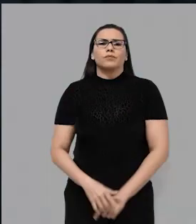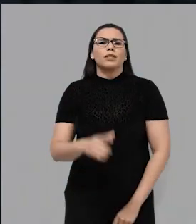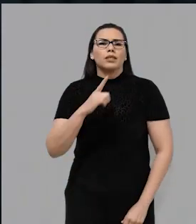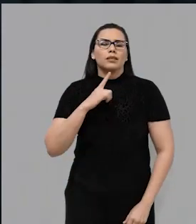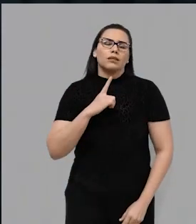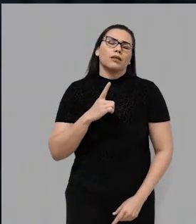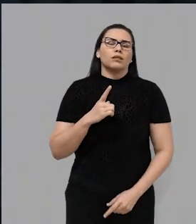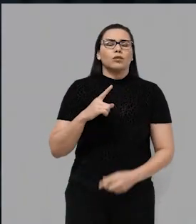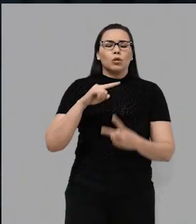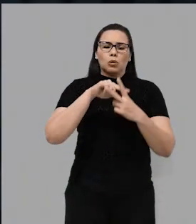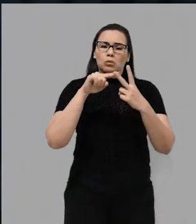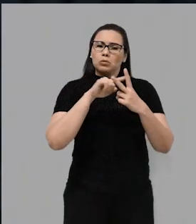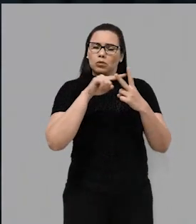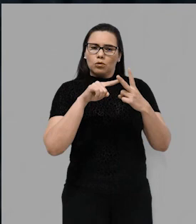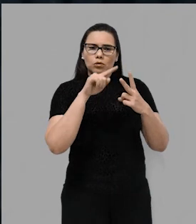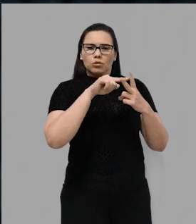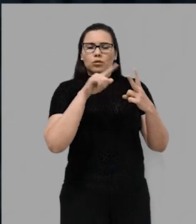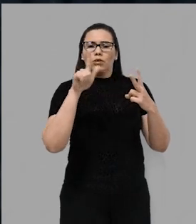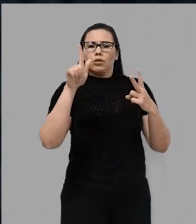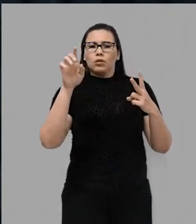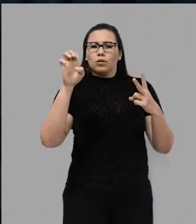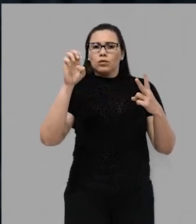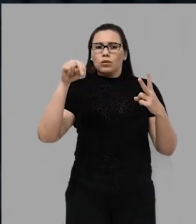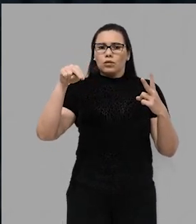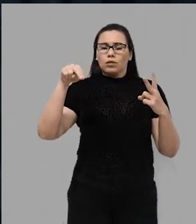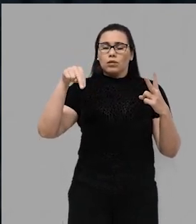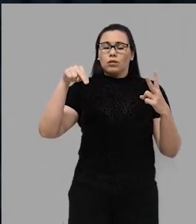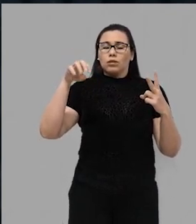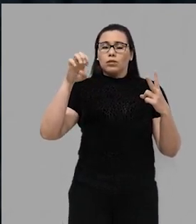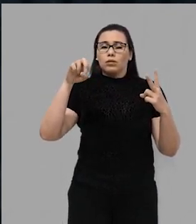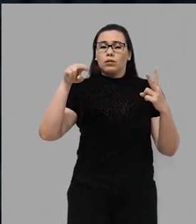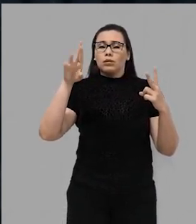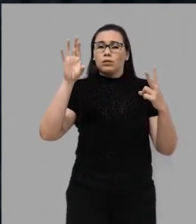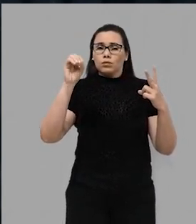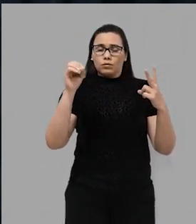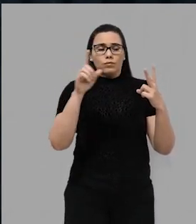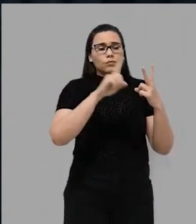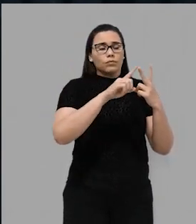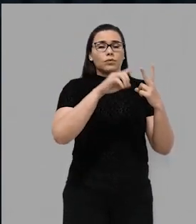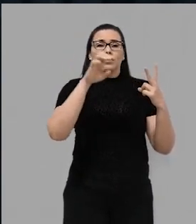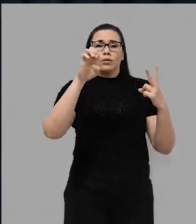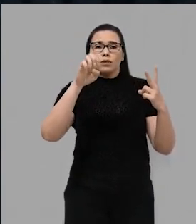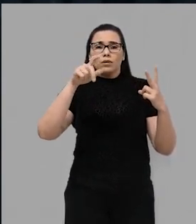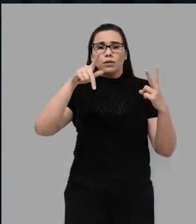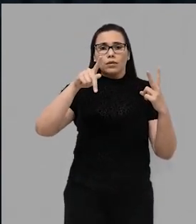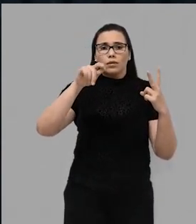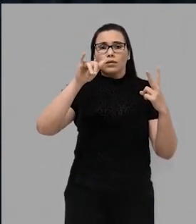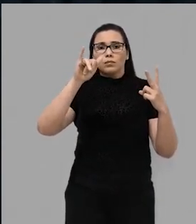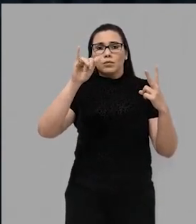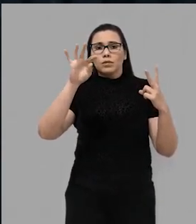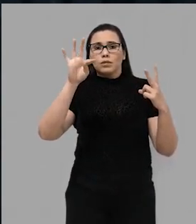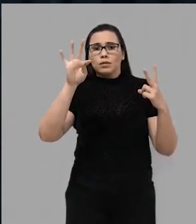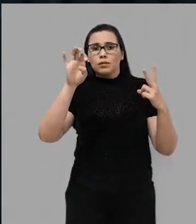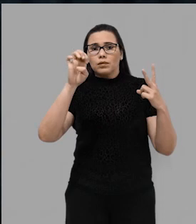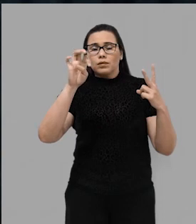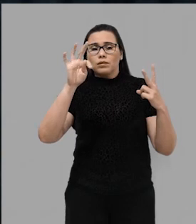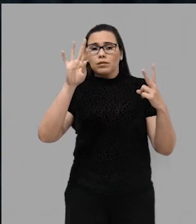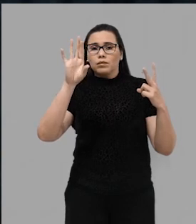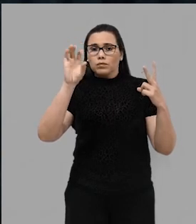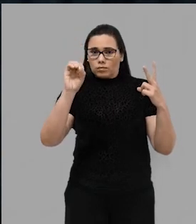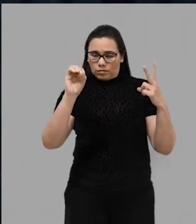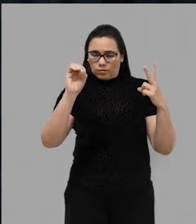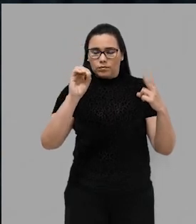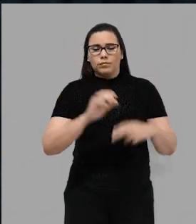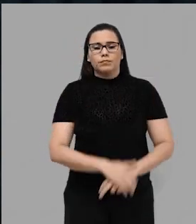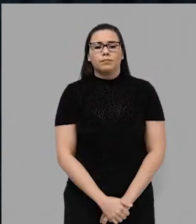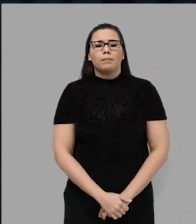do gênero e o nome do epíteto específico, né? Nós vimos que esses nomes